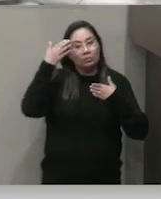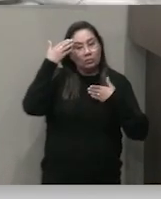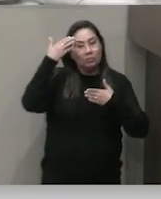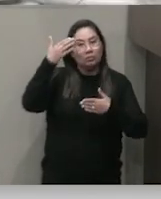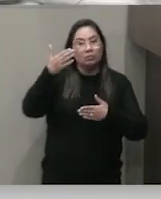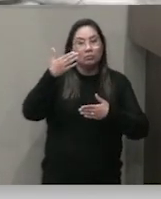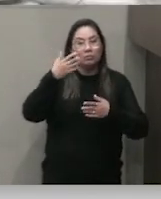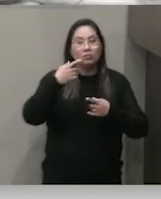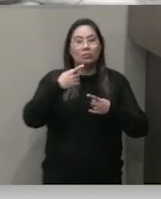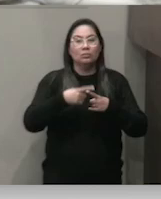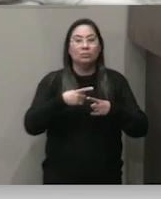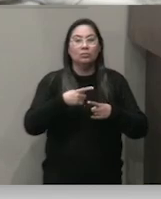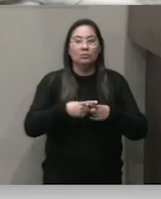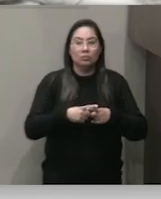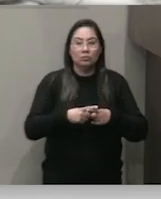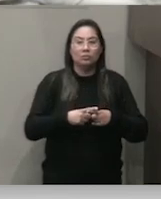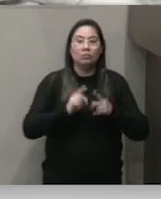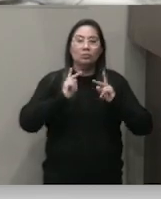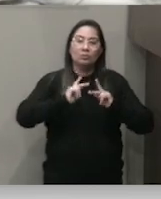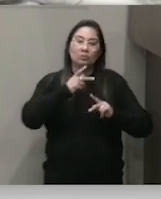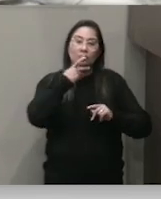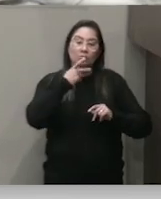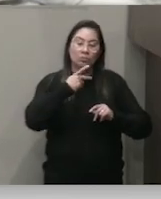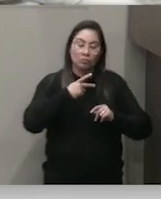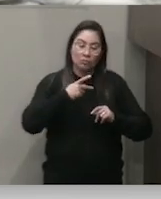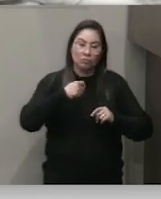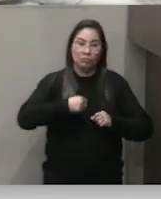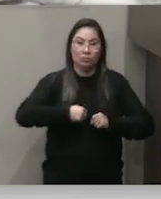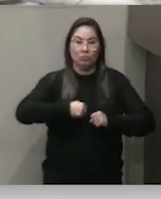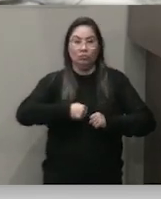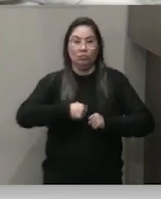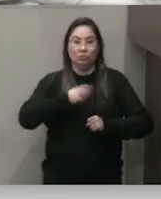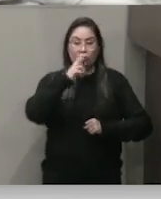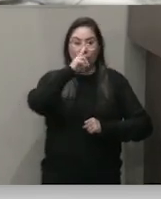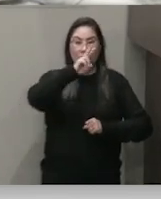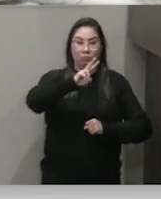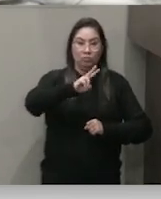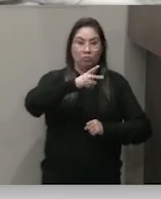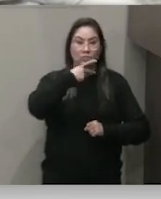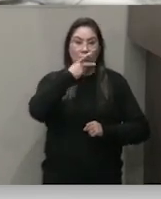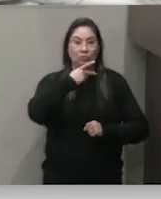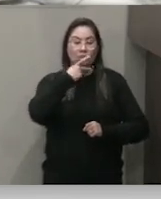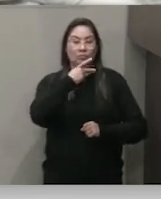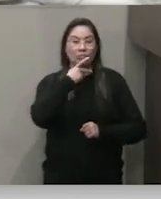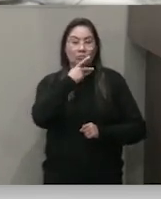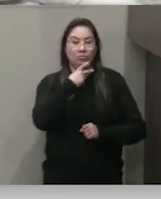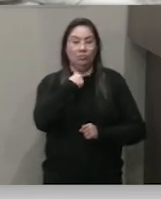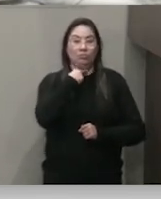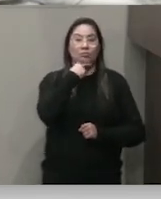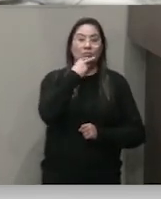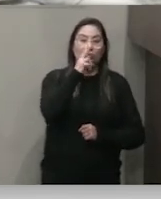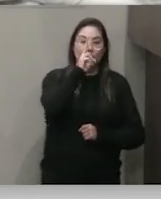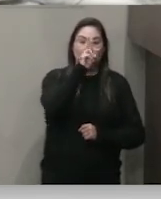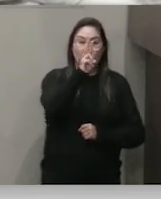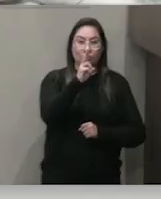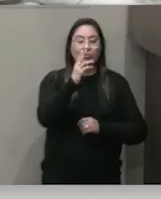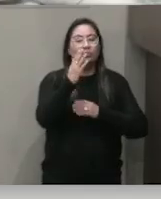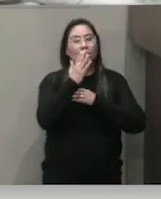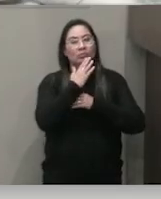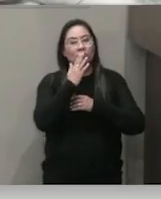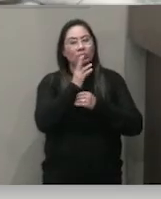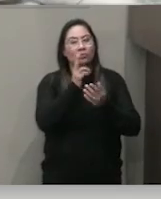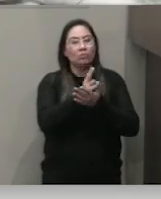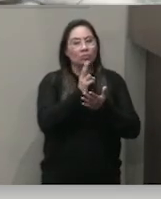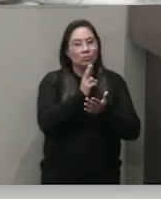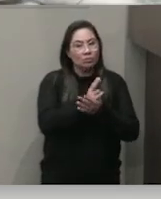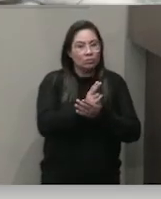porque, por mais que muitos vejam, o Gil grande, forte, né, fala grosso, mas muitas vezes é quem nos ajuda, quem nos dá a dica, vai por ali, vai